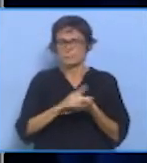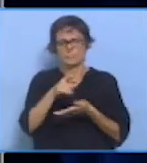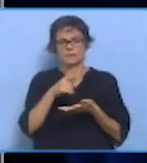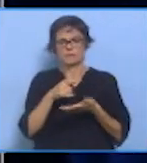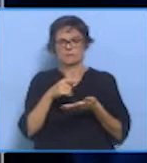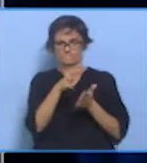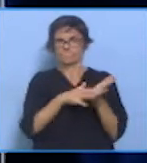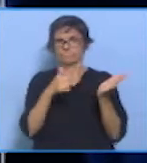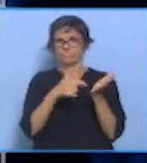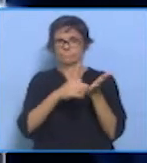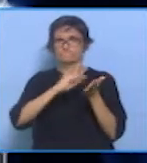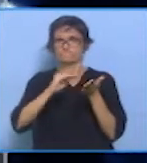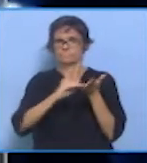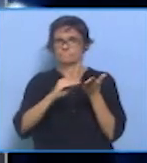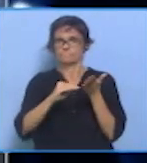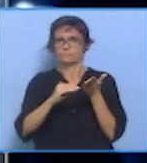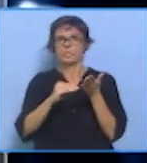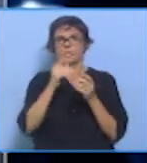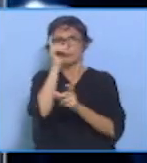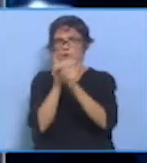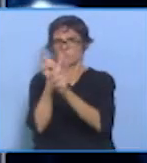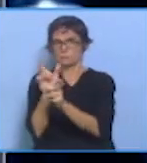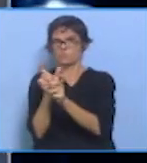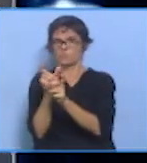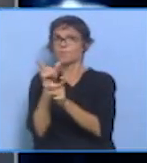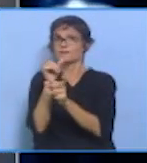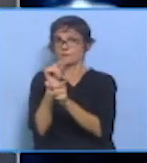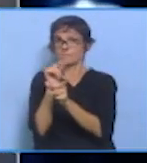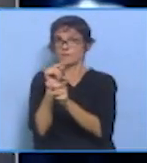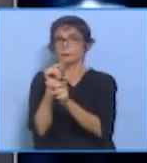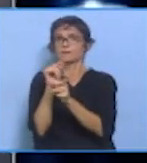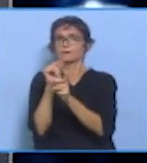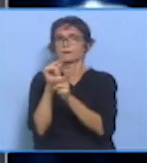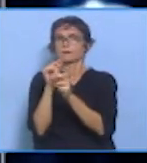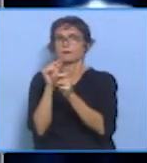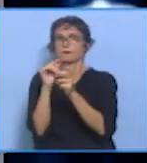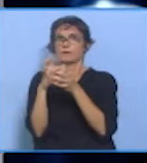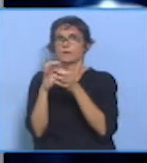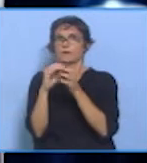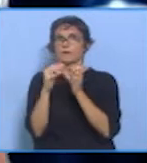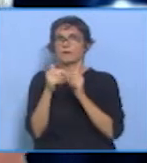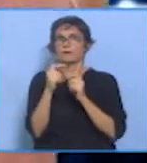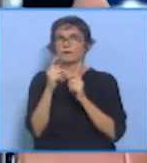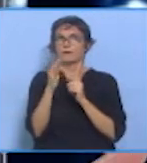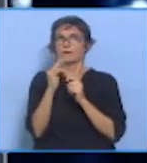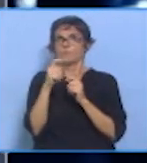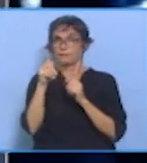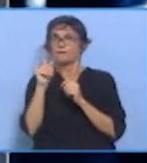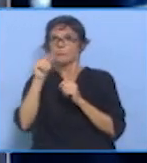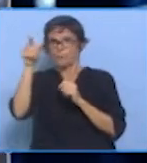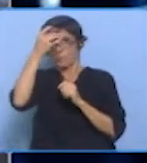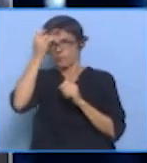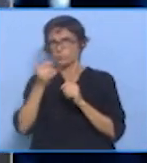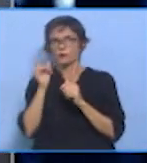que ele diz que os fiéis também têm que ser consultados em matéria doutrinal. e isto no século XIX vai criar uma polémica enorme em Inglaterra.